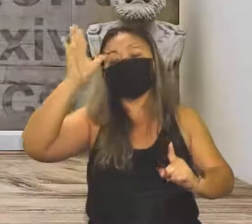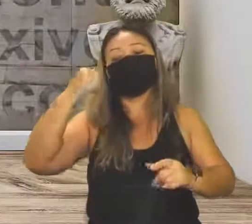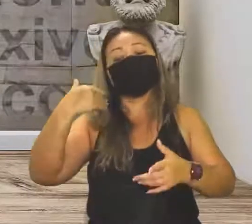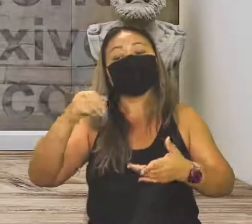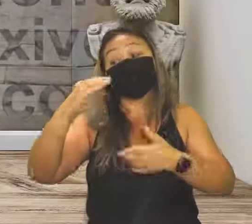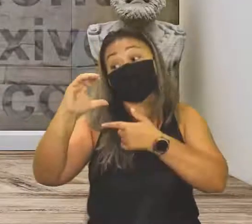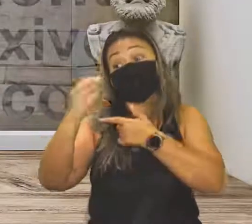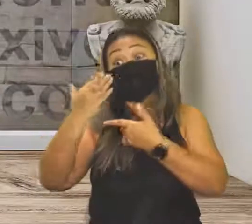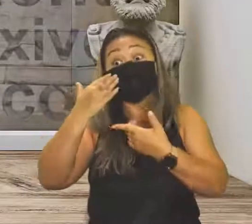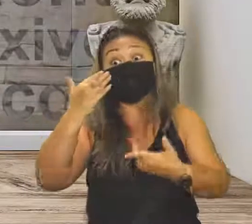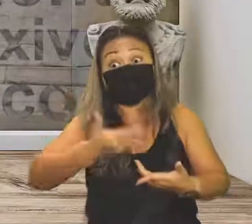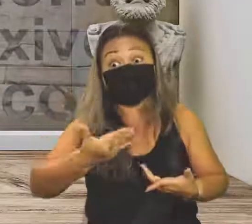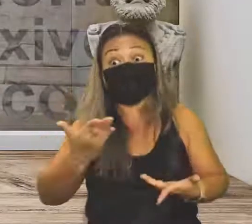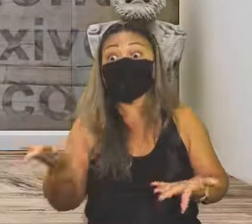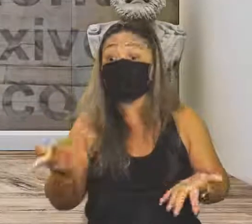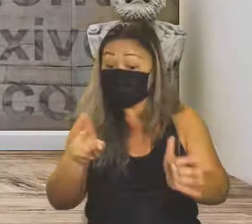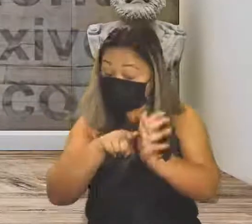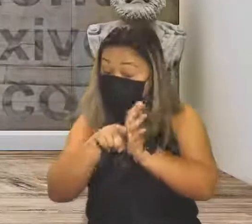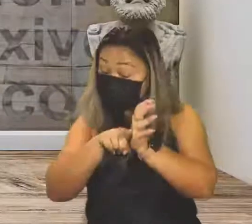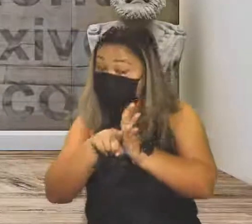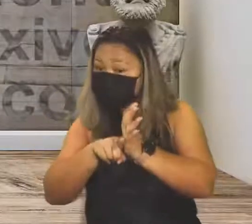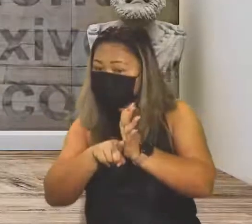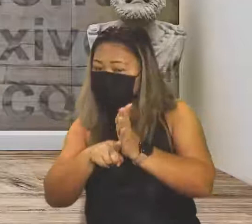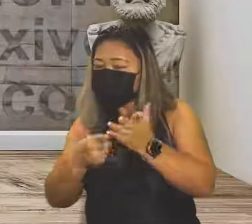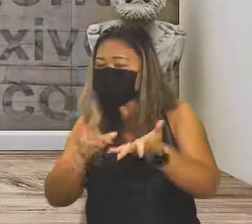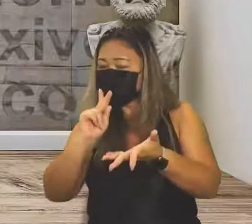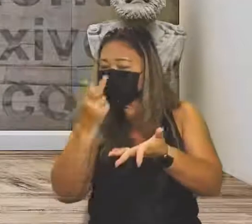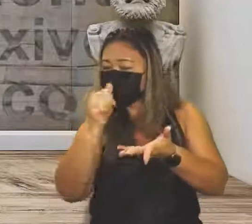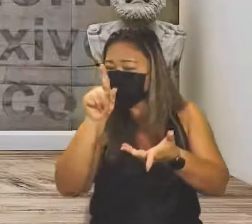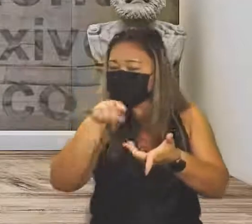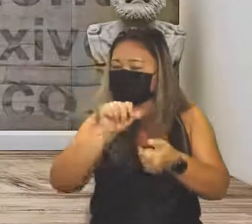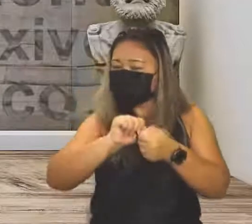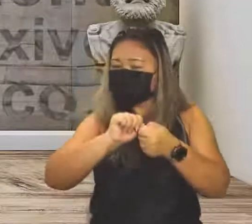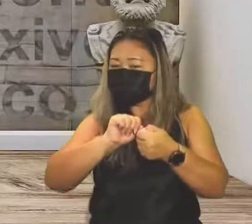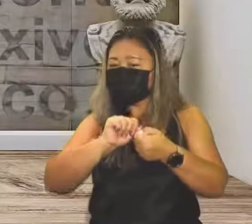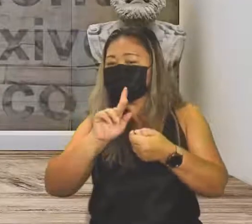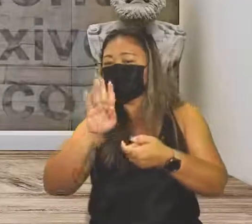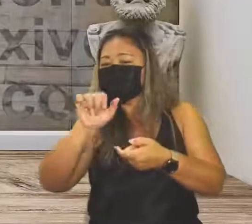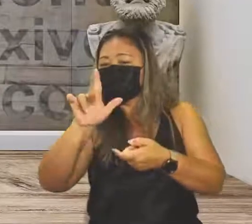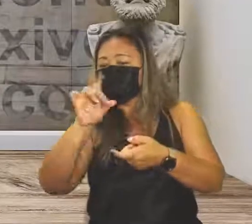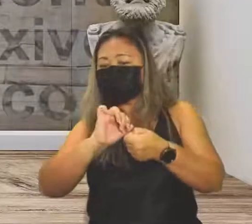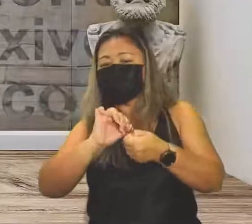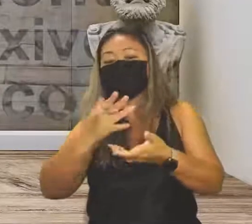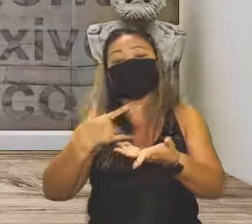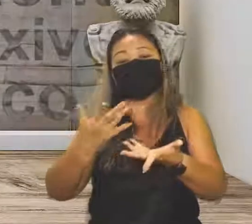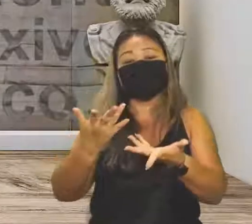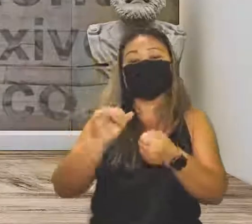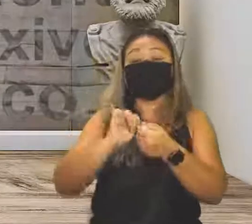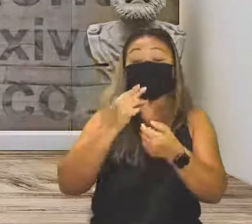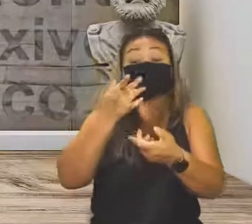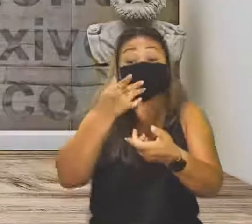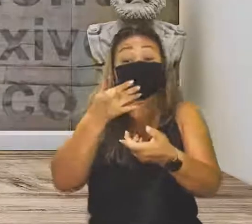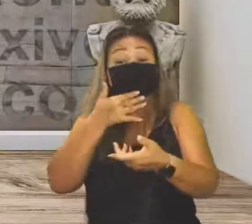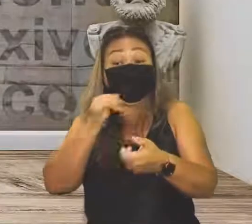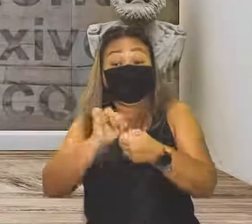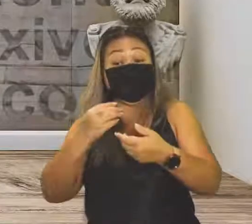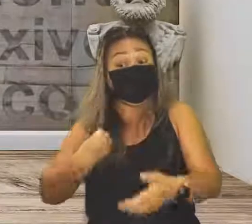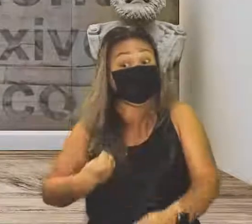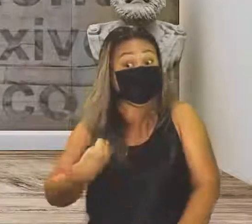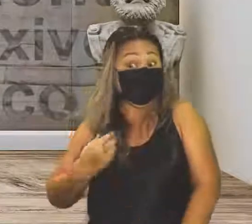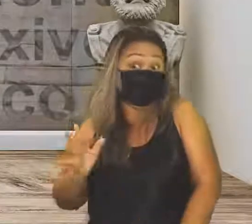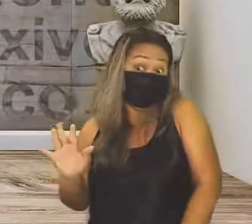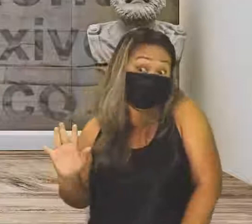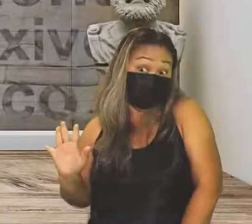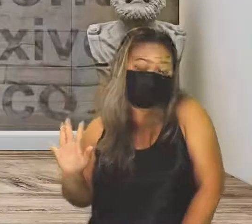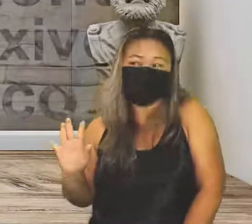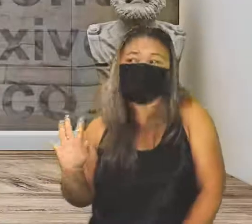tem que ter uma comprovação. Será que eu vou tomar um chá o cara disse que chá de boldo é bom para adoçar a vida? Será?